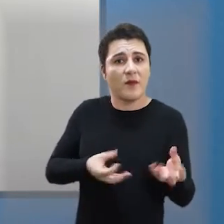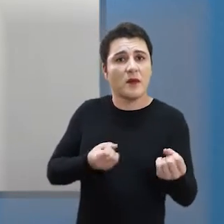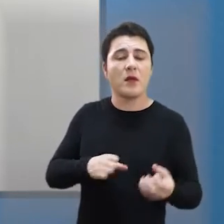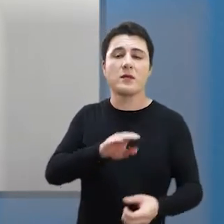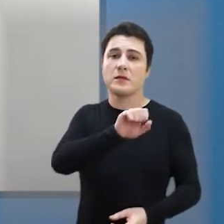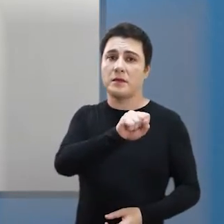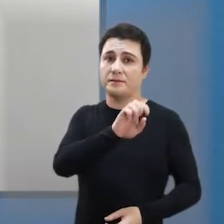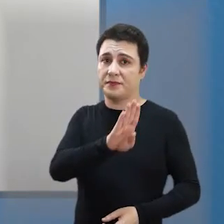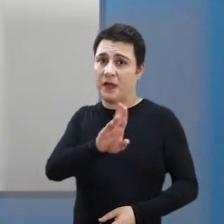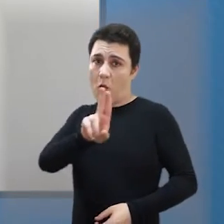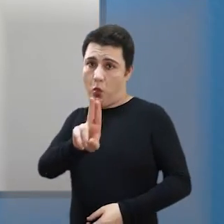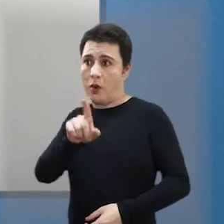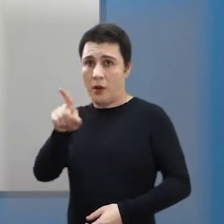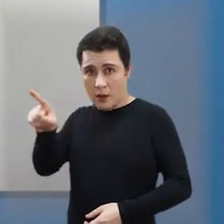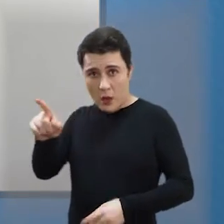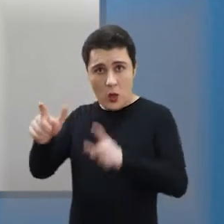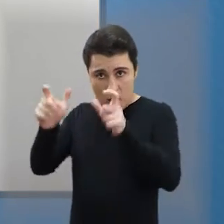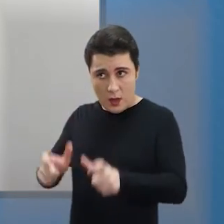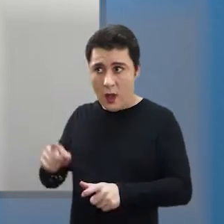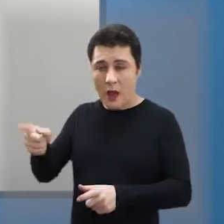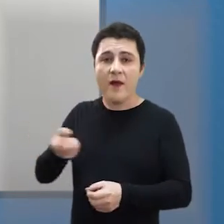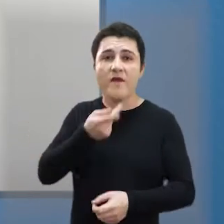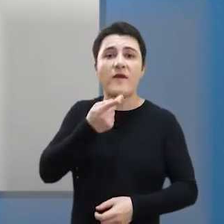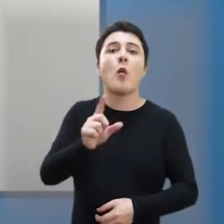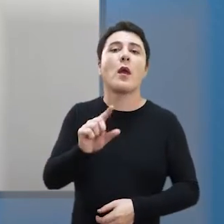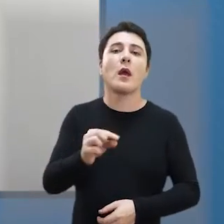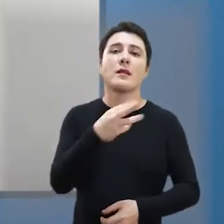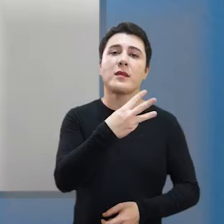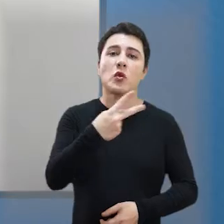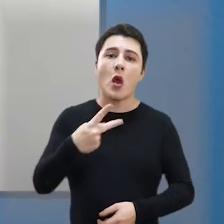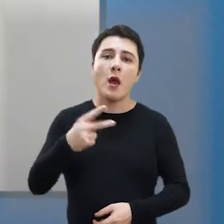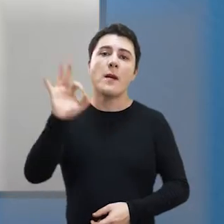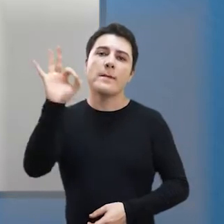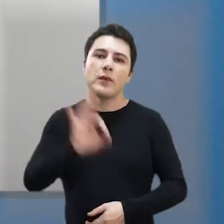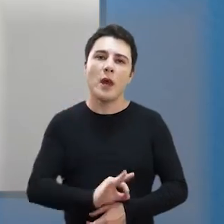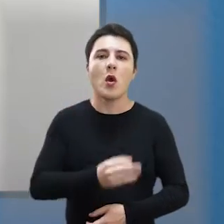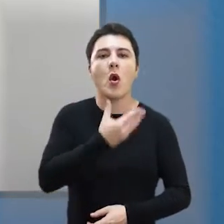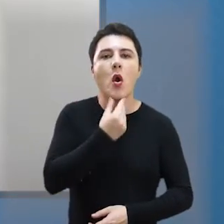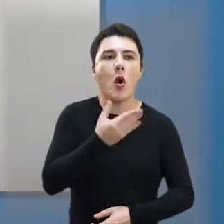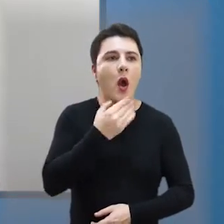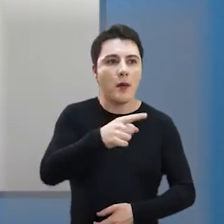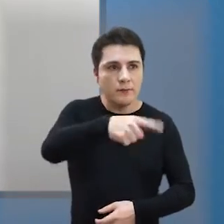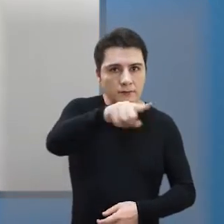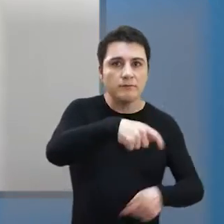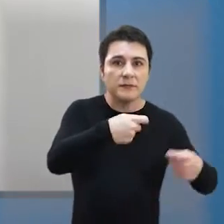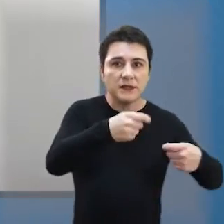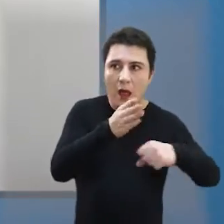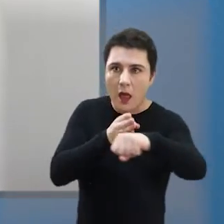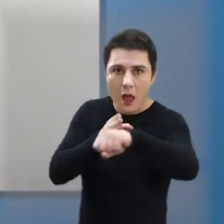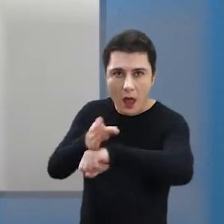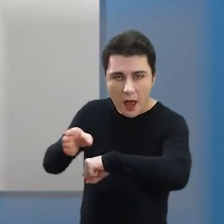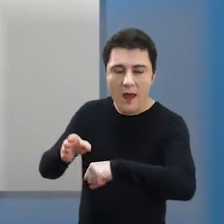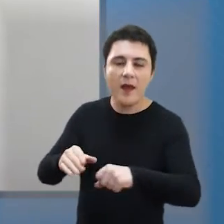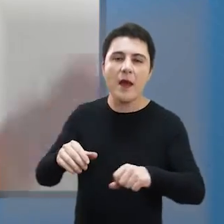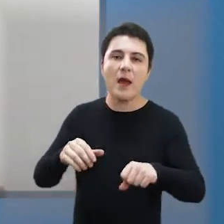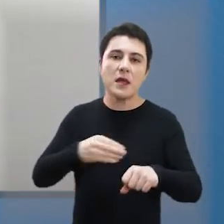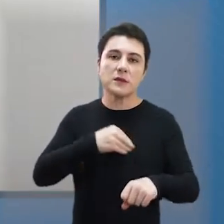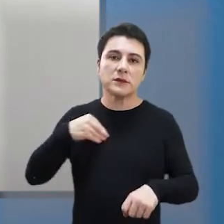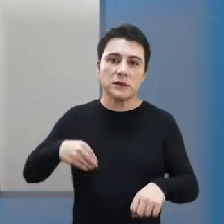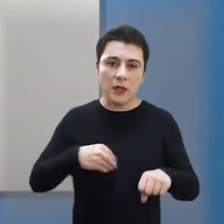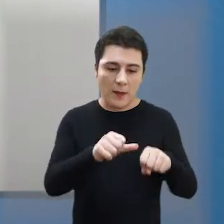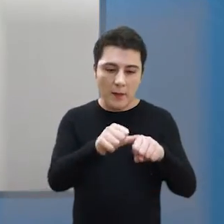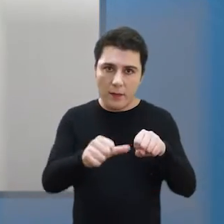Sociedade Brasileira de Urologia mostram que apenas 32% dos homens que deveriam fazer o exame de próstata